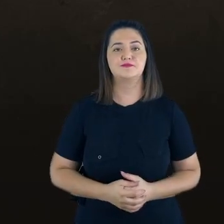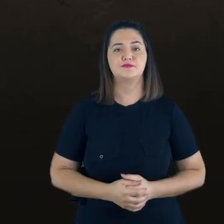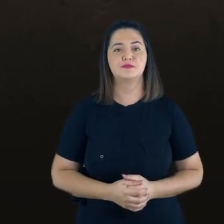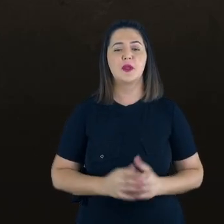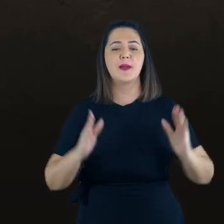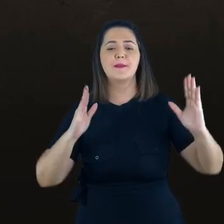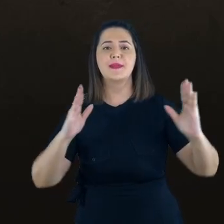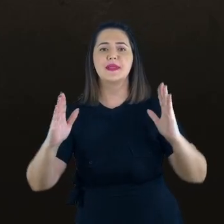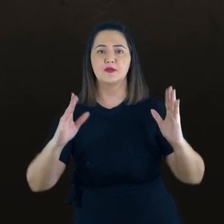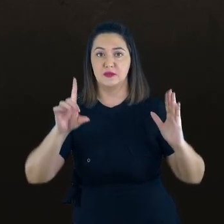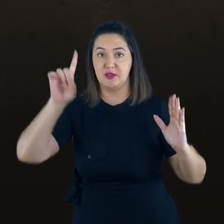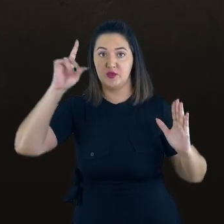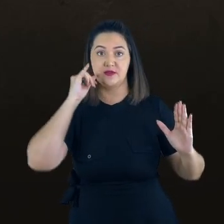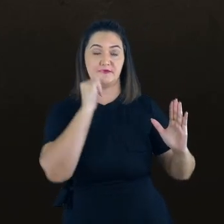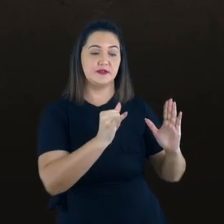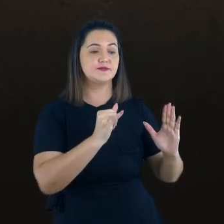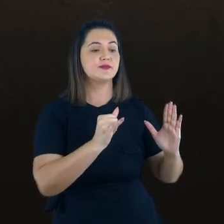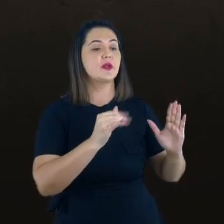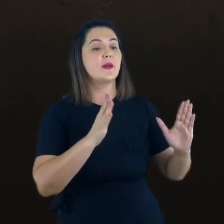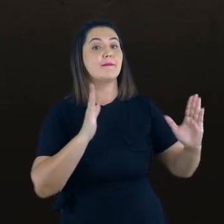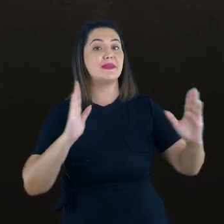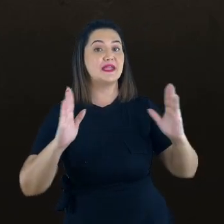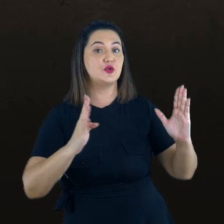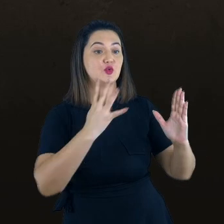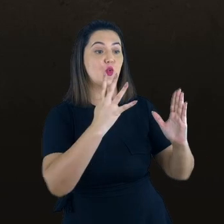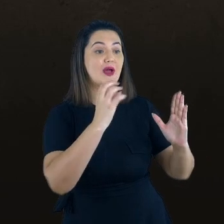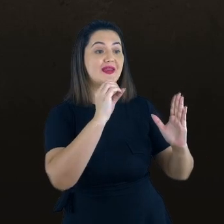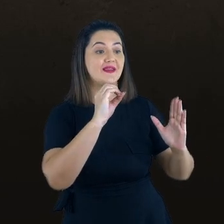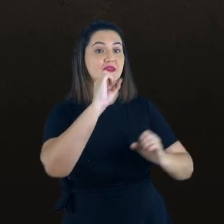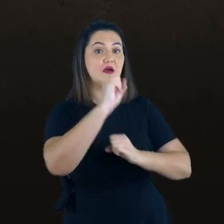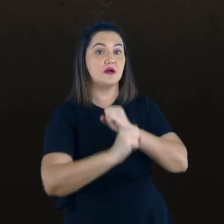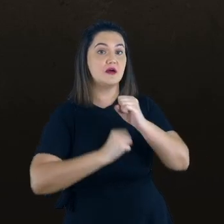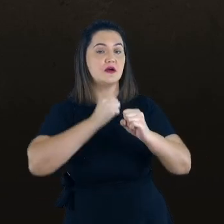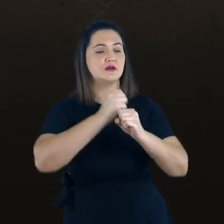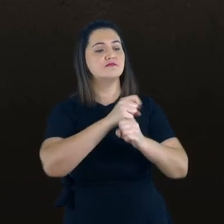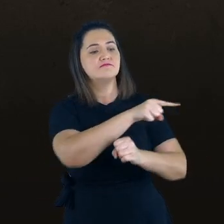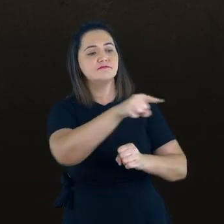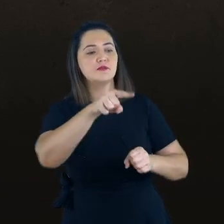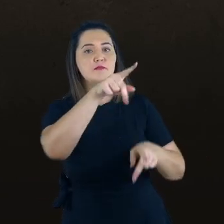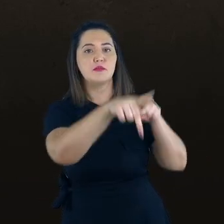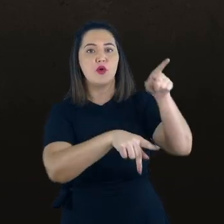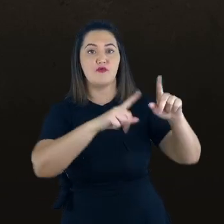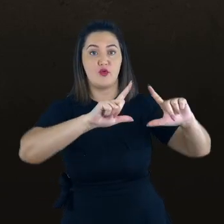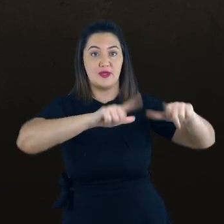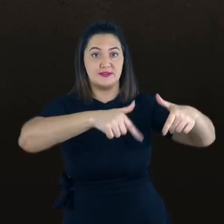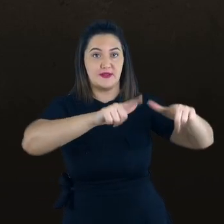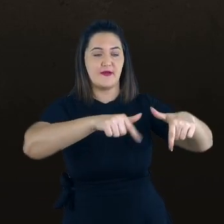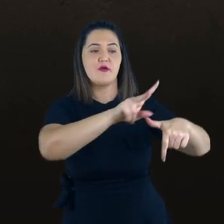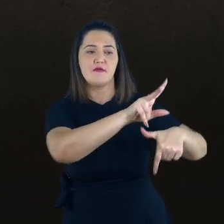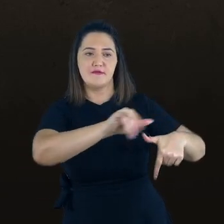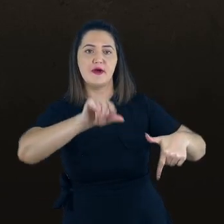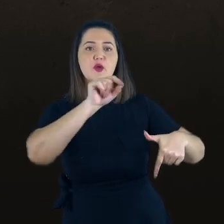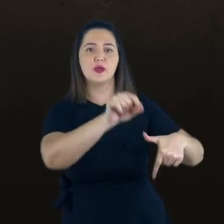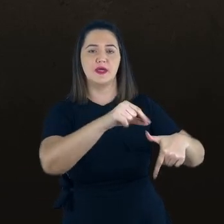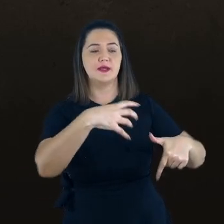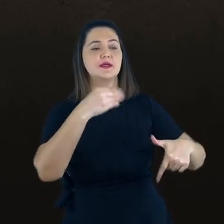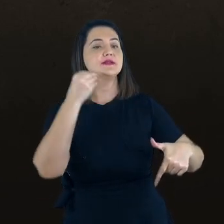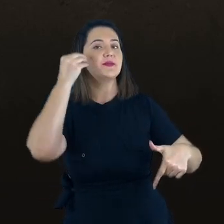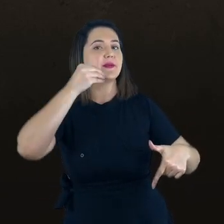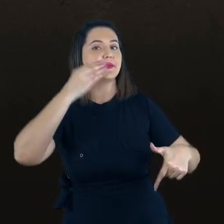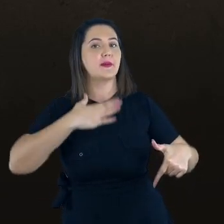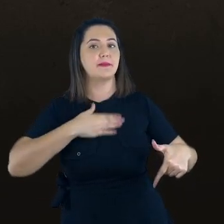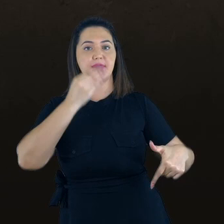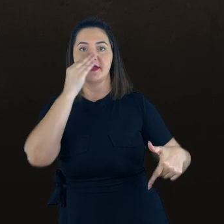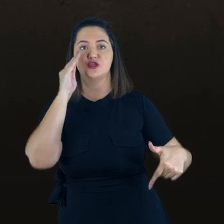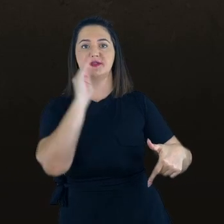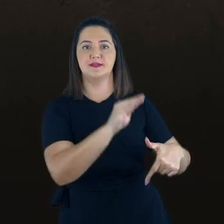40 anos, vocês, o povo de Israel, sofrerão a consequência dos seus pecados e experimentarão a minha rejeição.